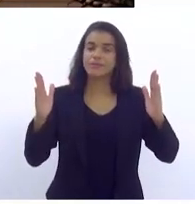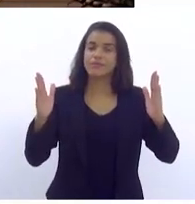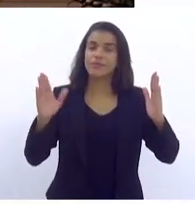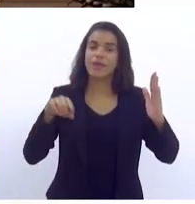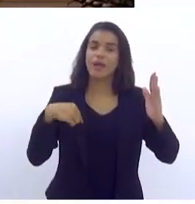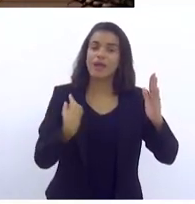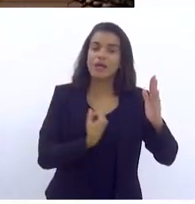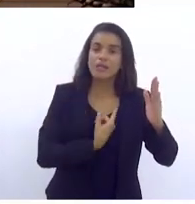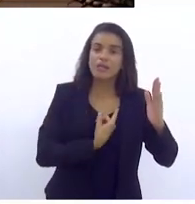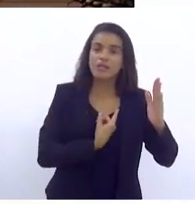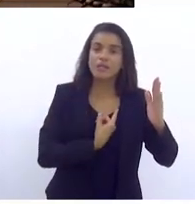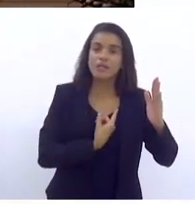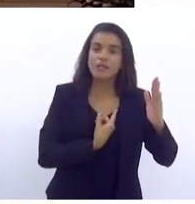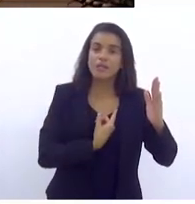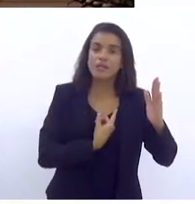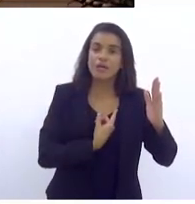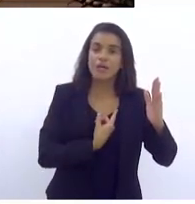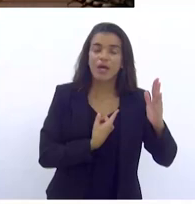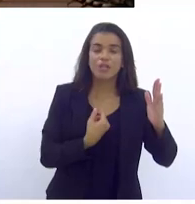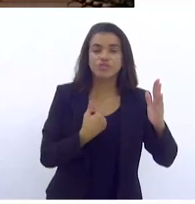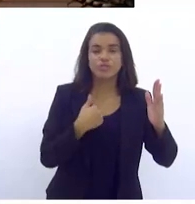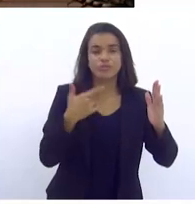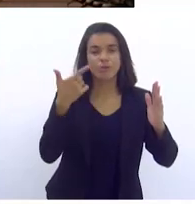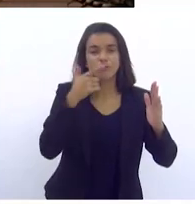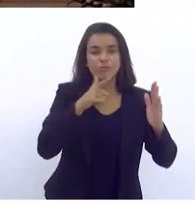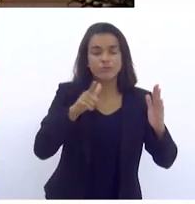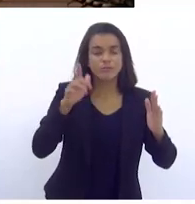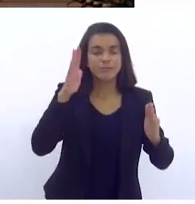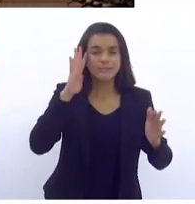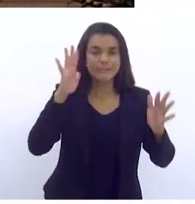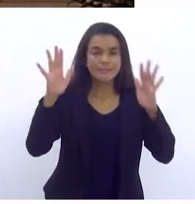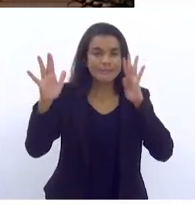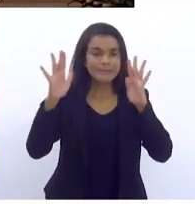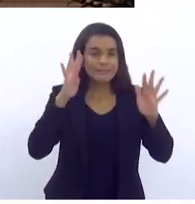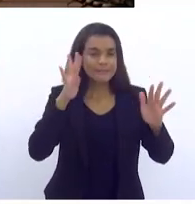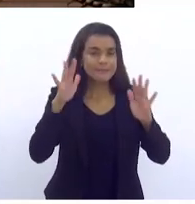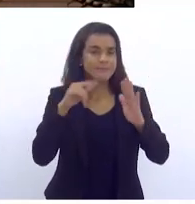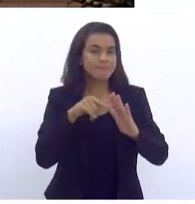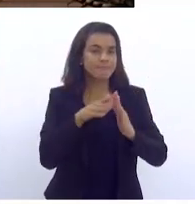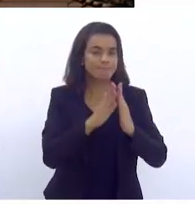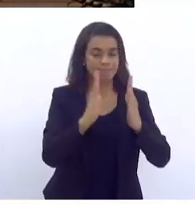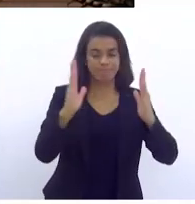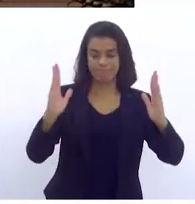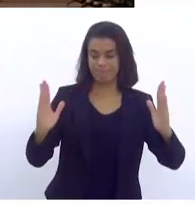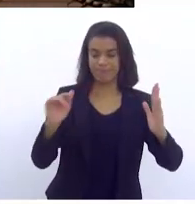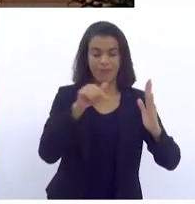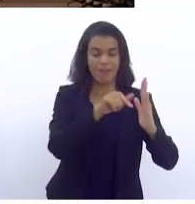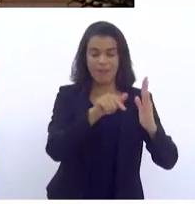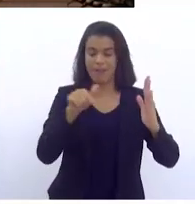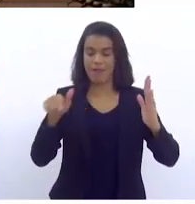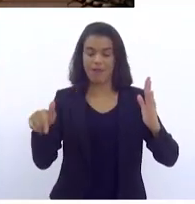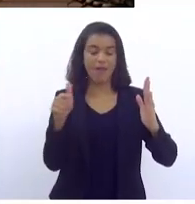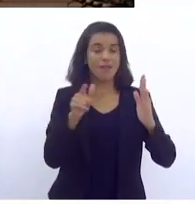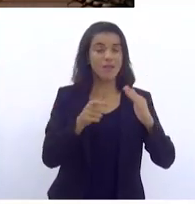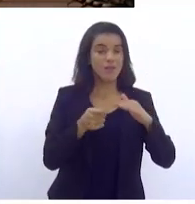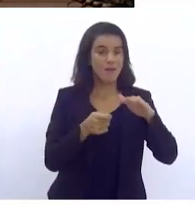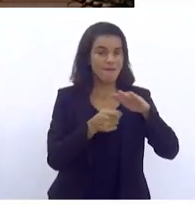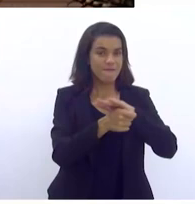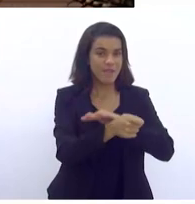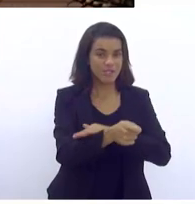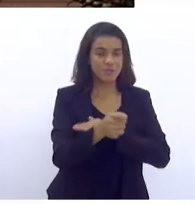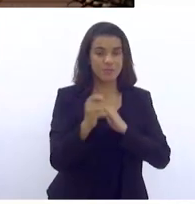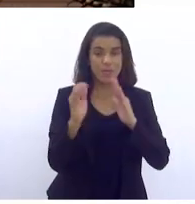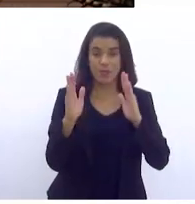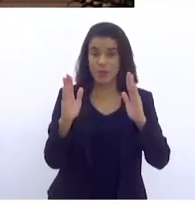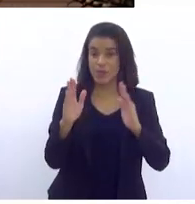nosso no na nossa projeção eh a gente vê uma concentração de investimentos nos primeiros 5